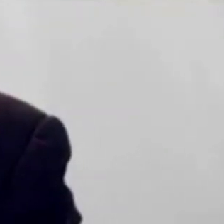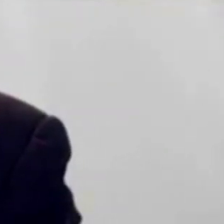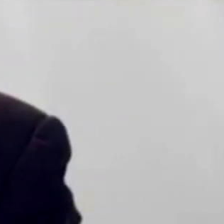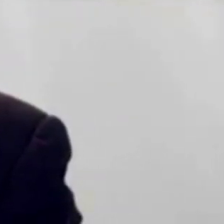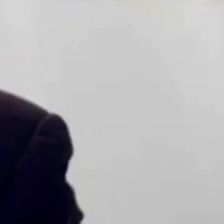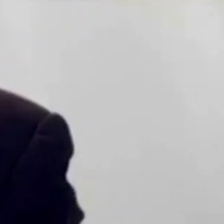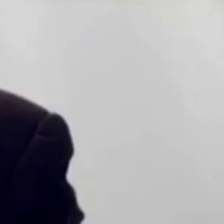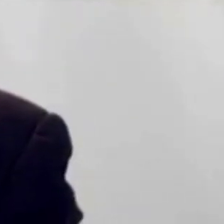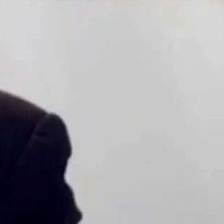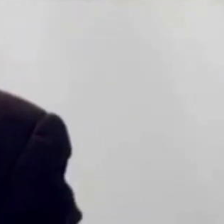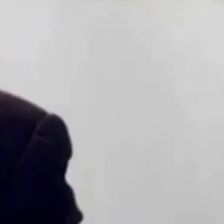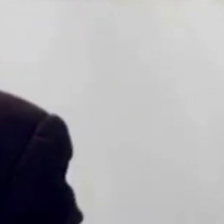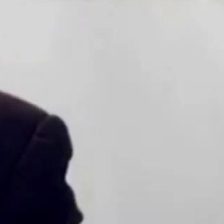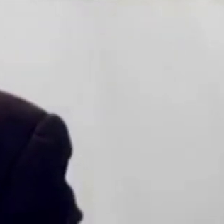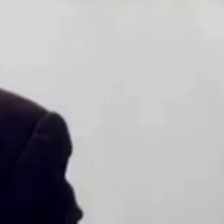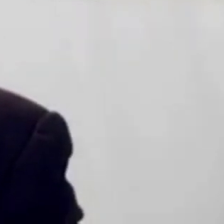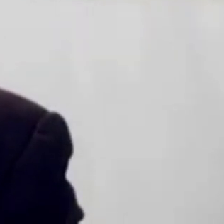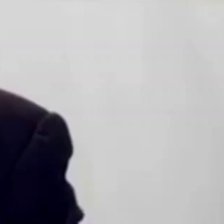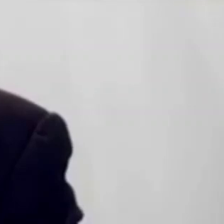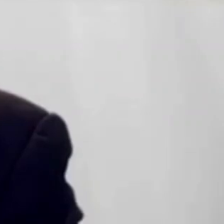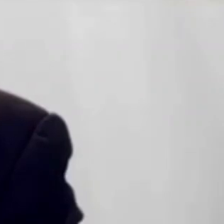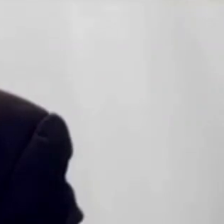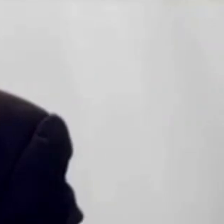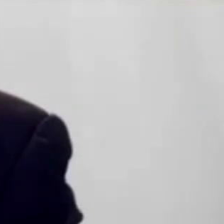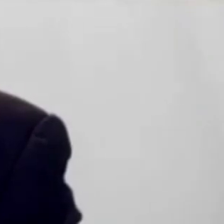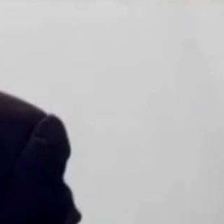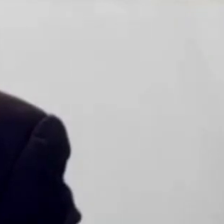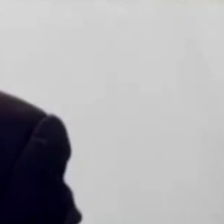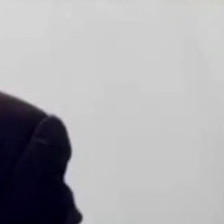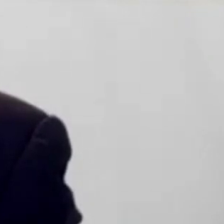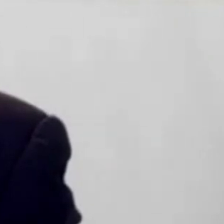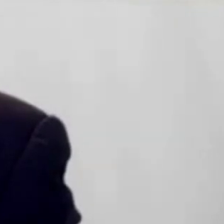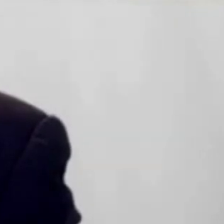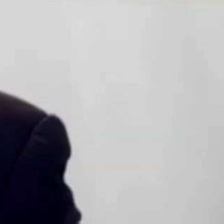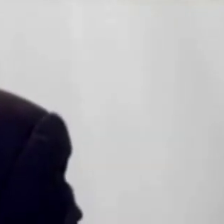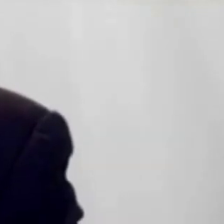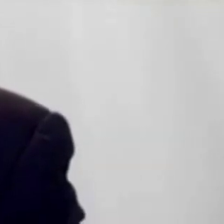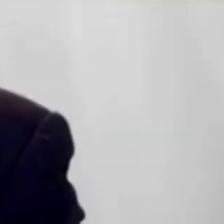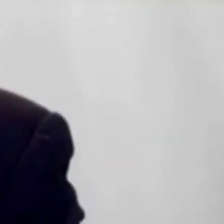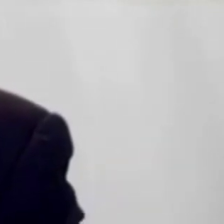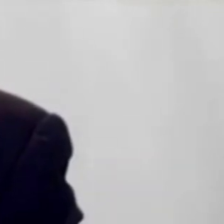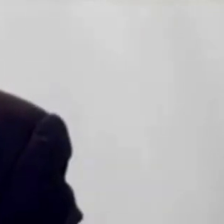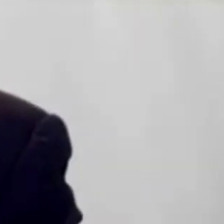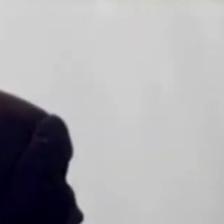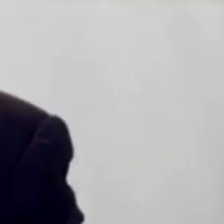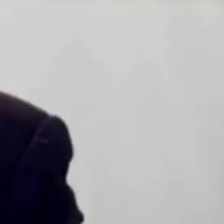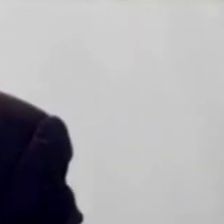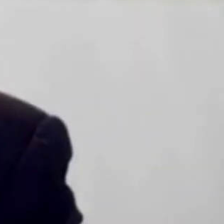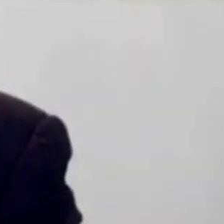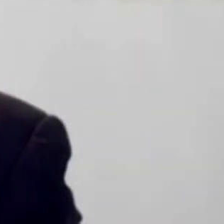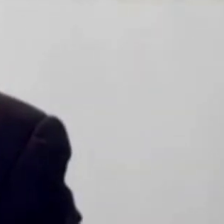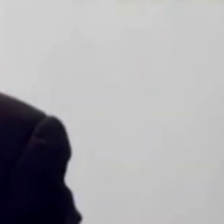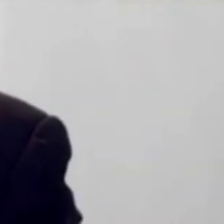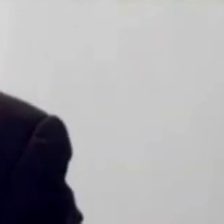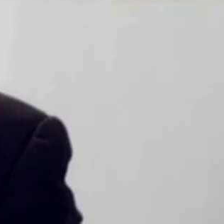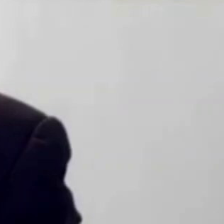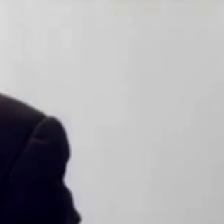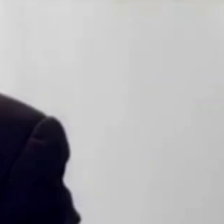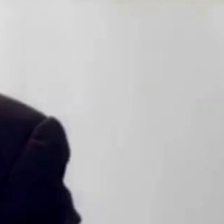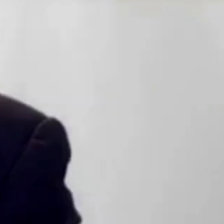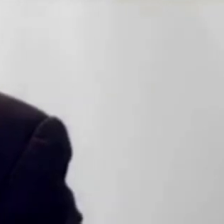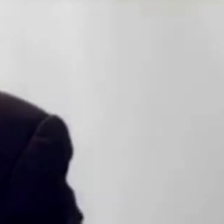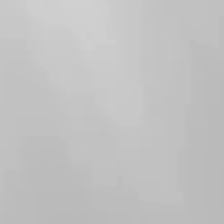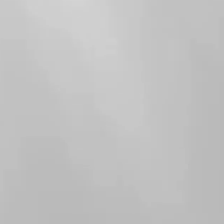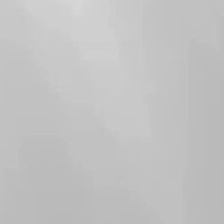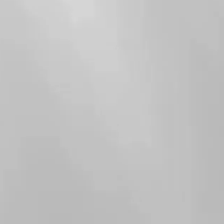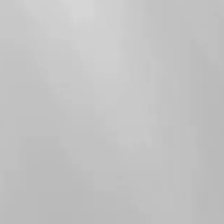apartamento, eu ponho a mão e determino que vai dar certo por causa da minha fidelidade no dízimo com